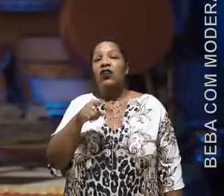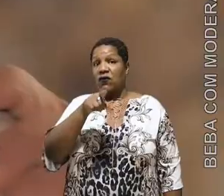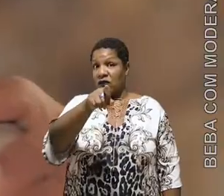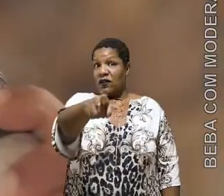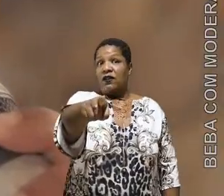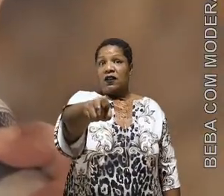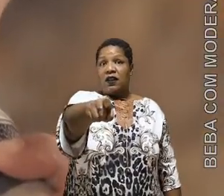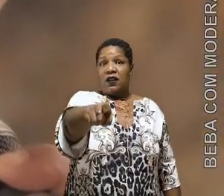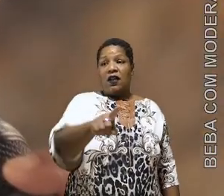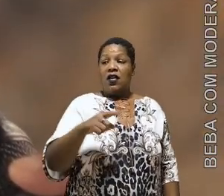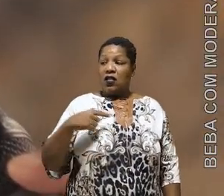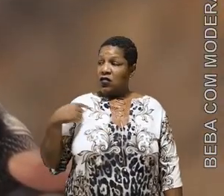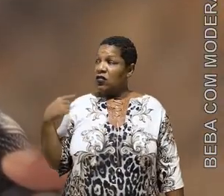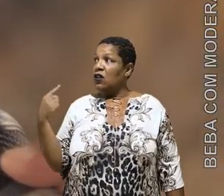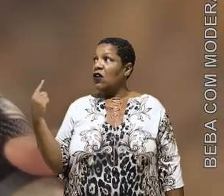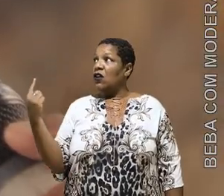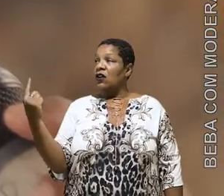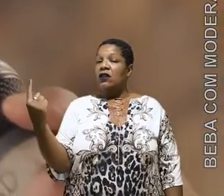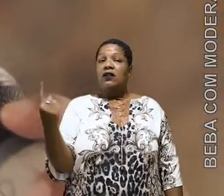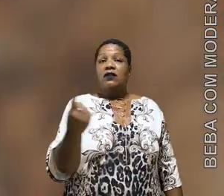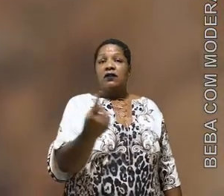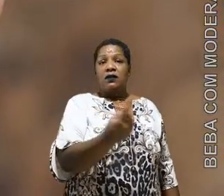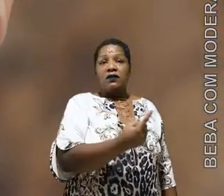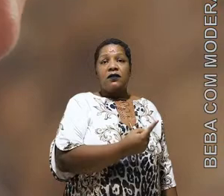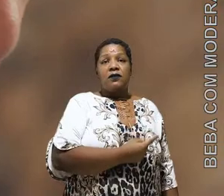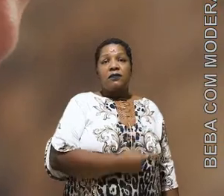é nós tá